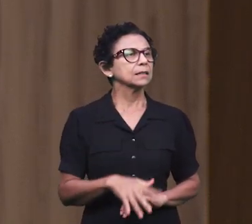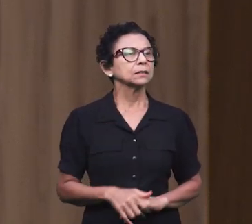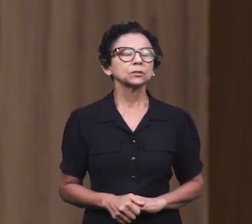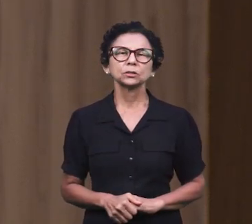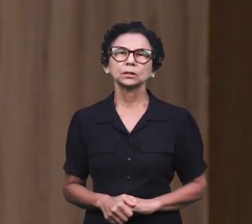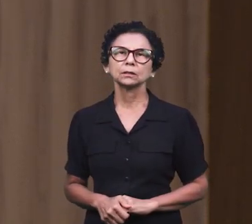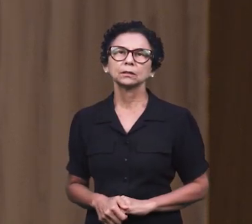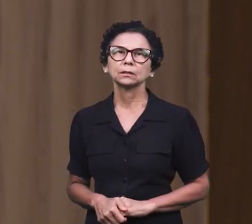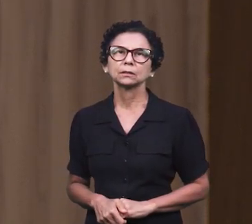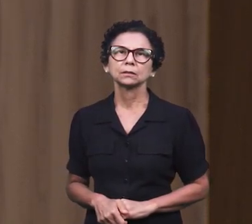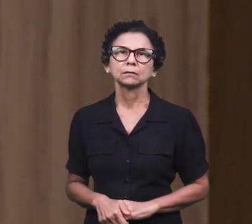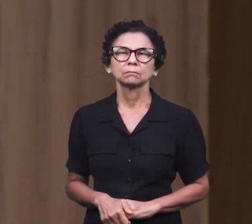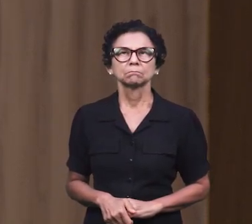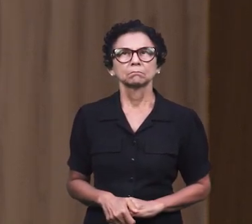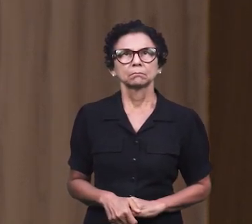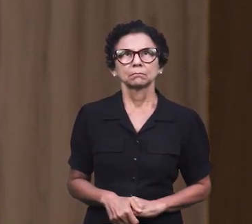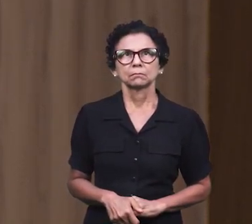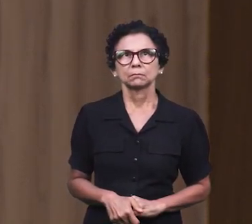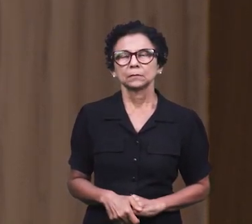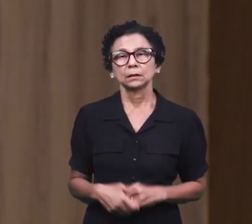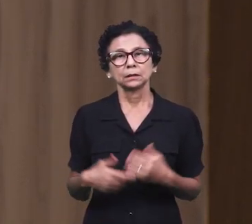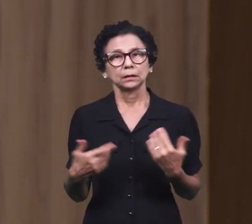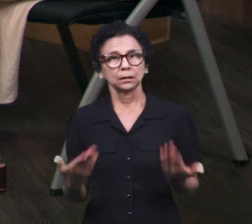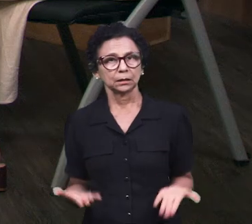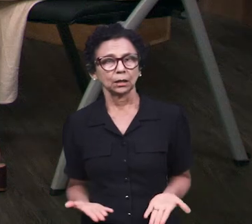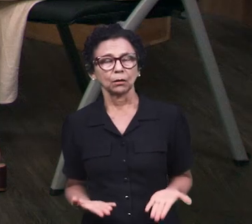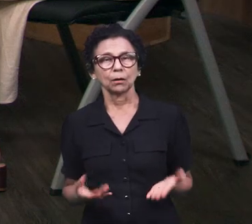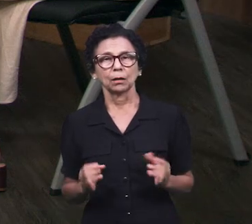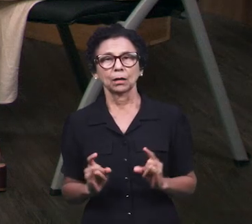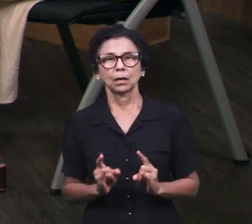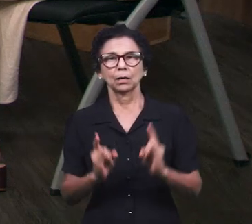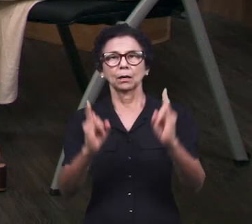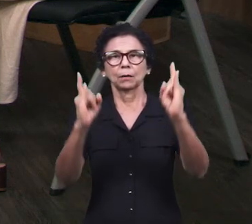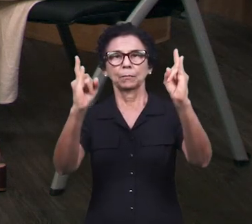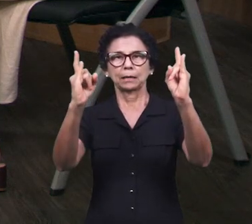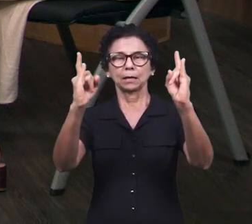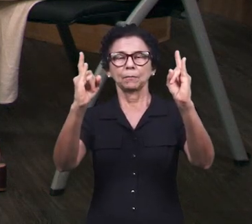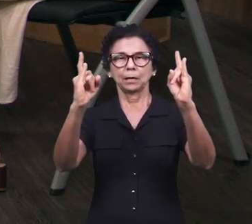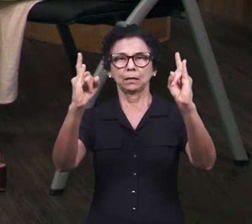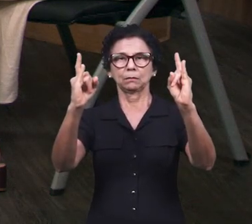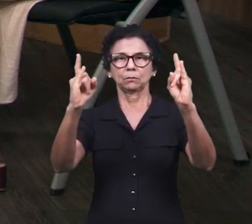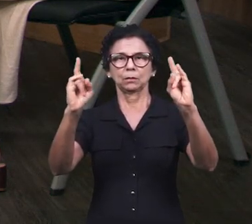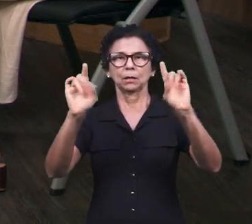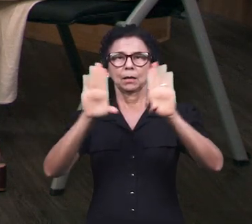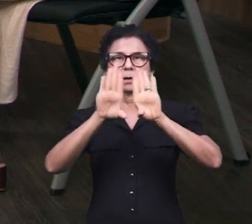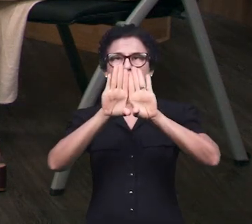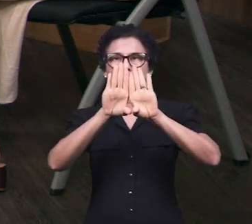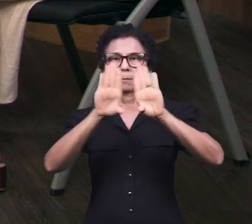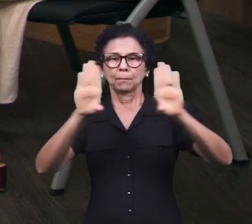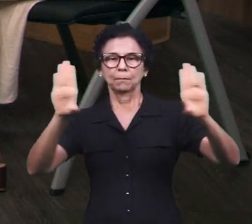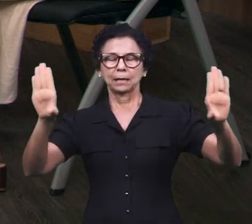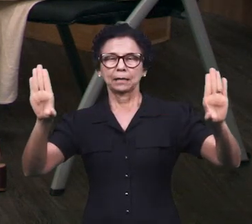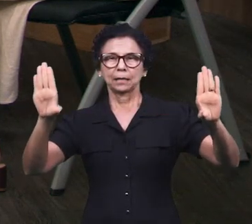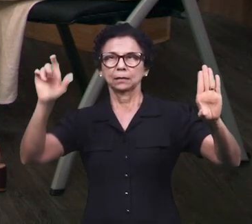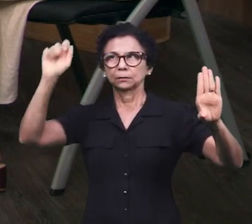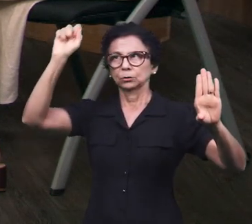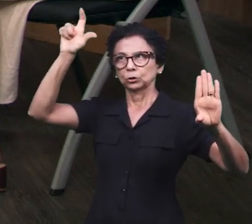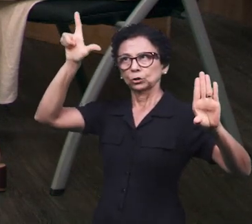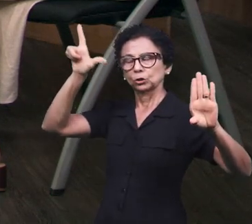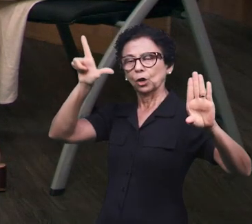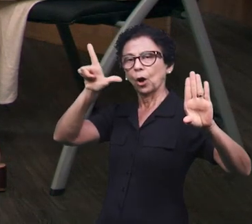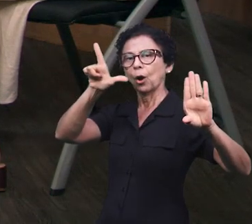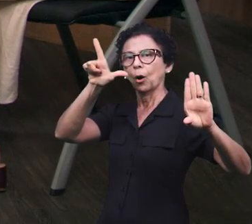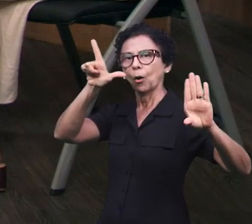a casa com muro, mas se tiver uma varanda no apartamento onde bate uma luz ali solar, ele pode também estar fazendo